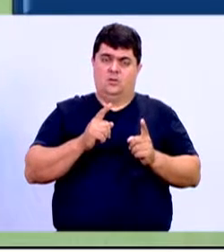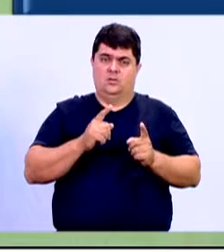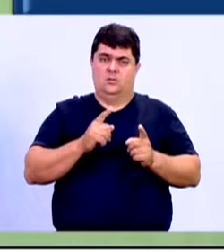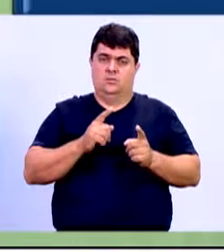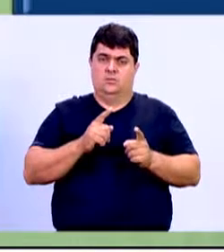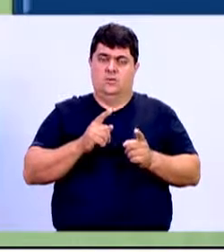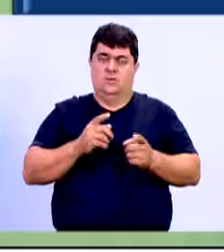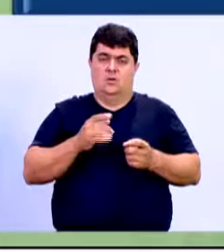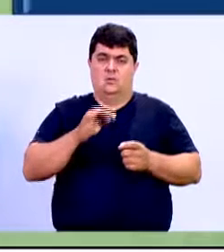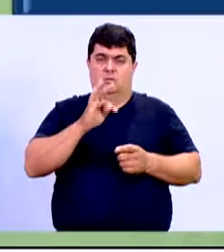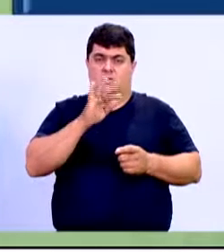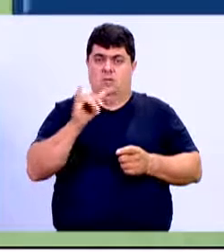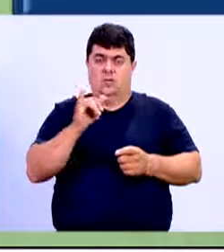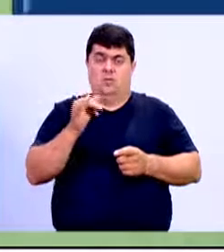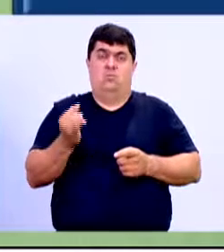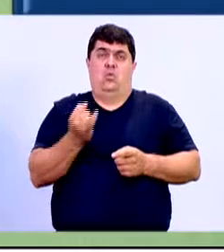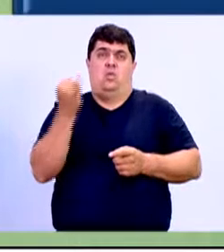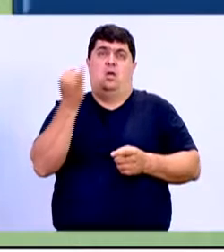acontece? A TI não